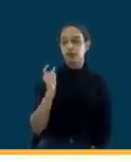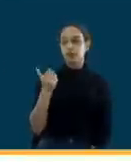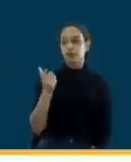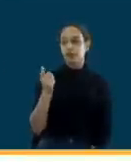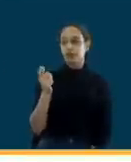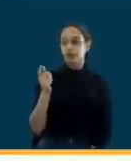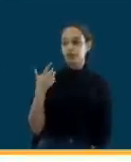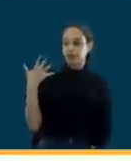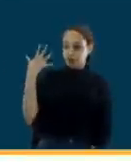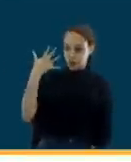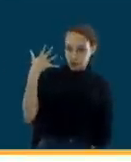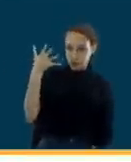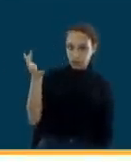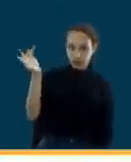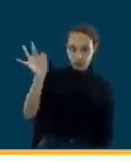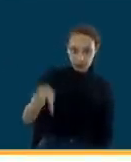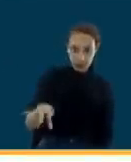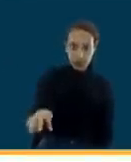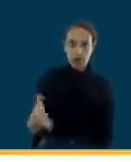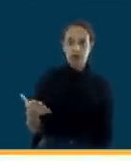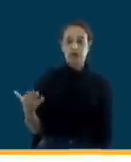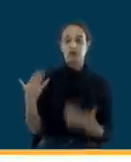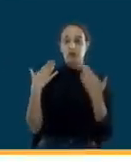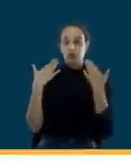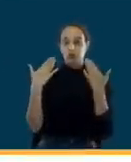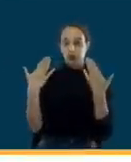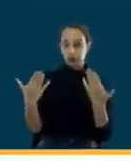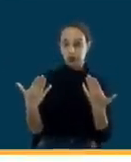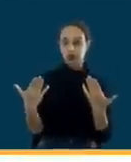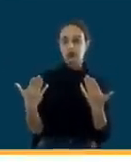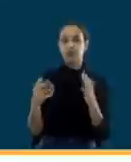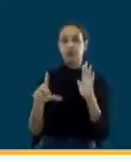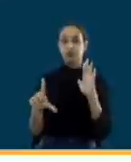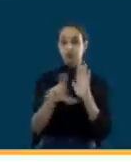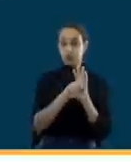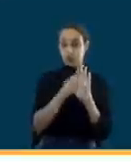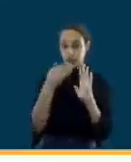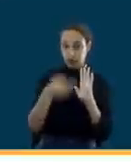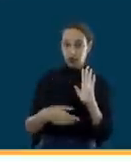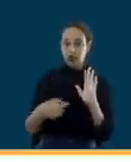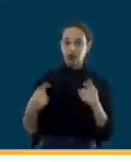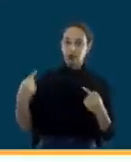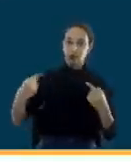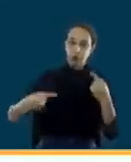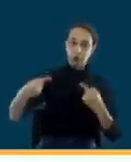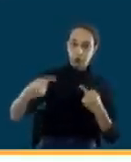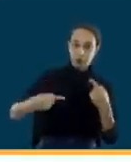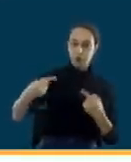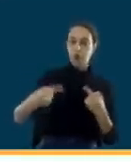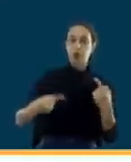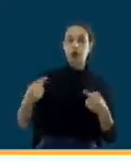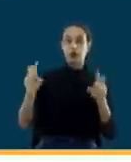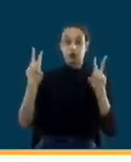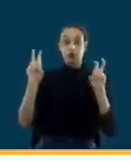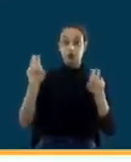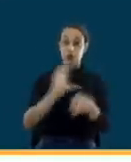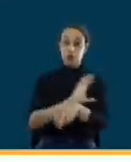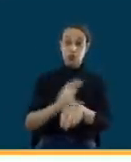numa apresentação da lei e discutindo as questões culturais mais profundas do